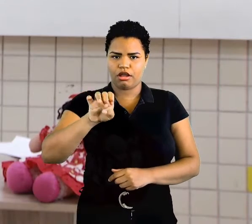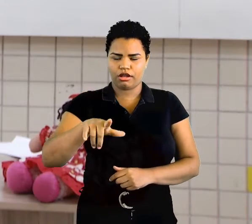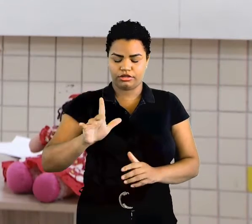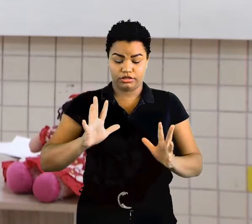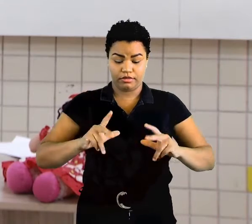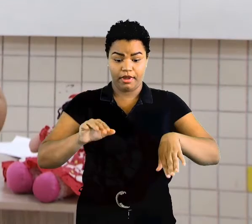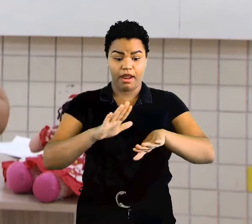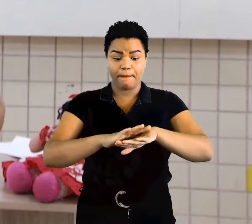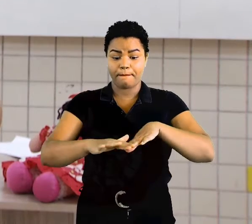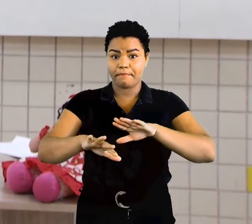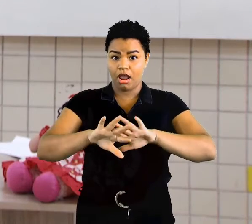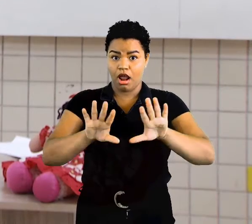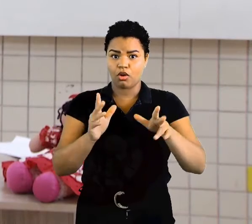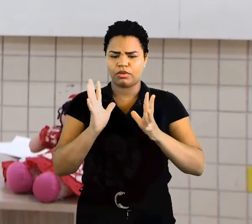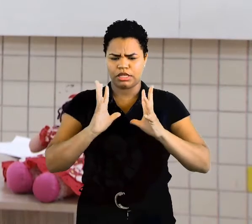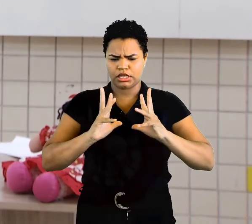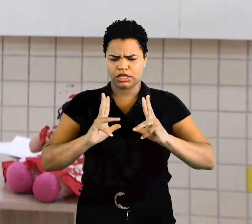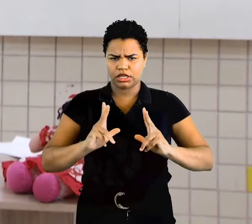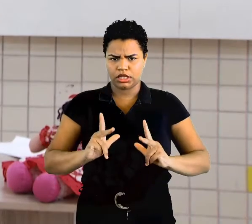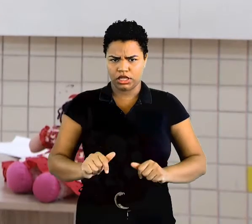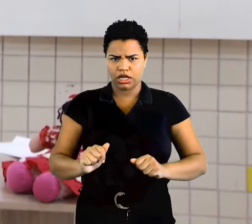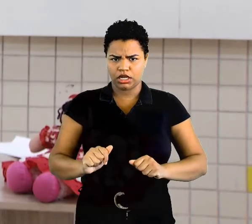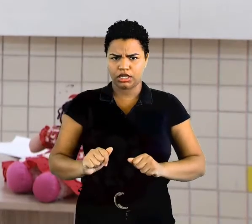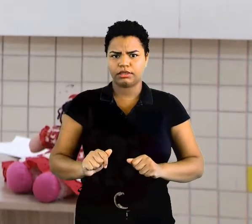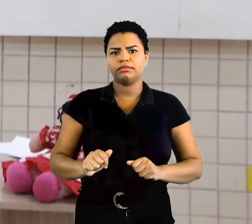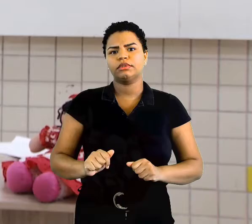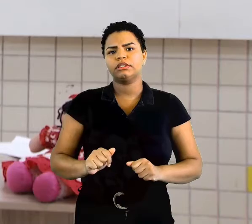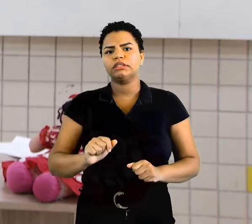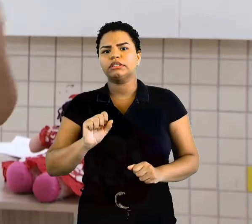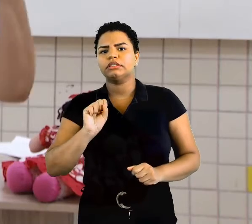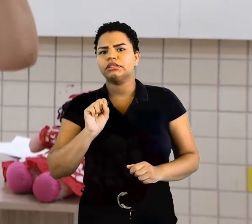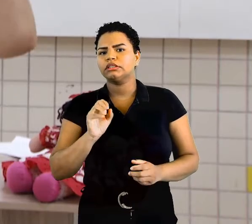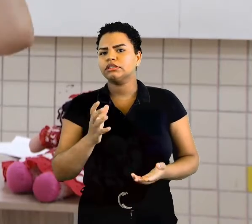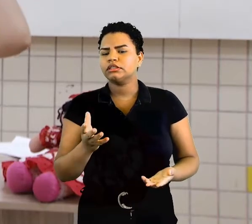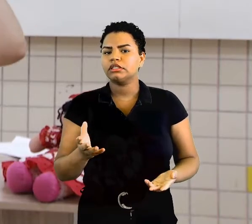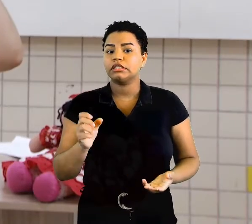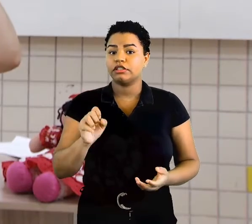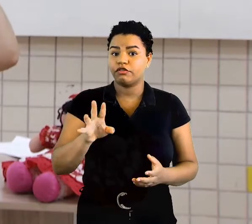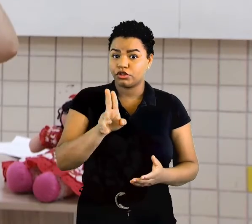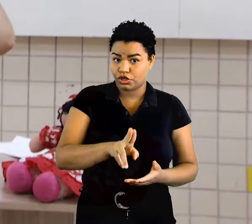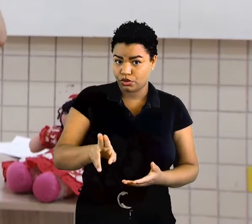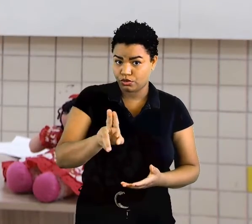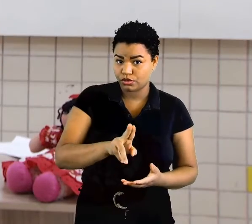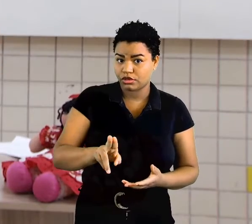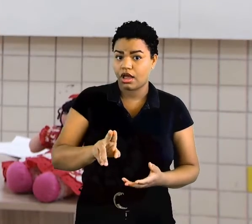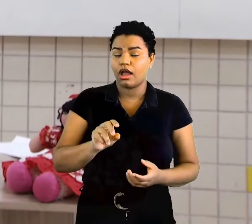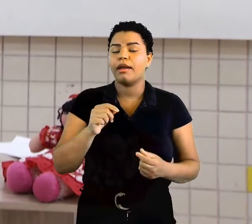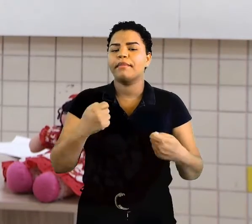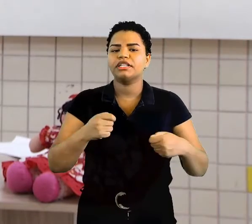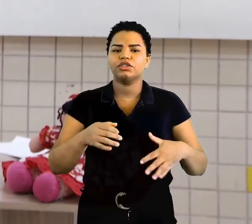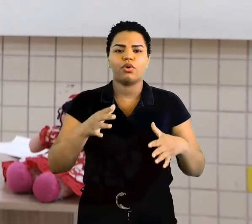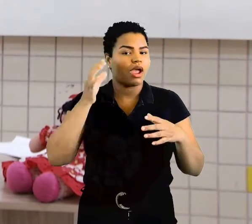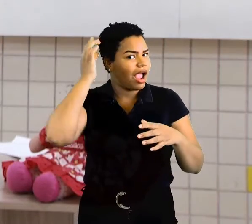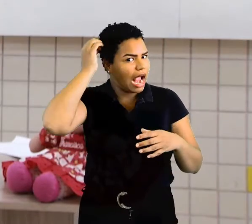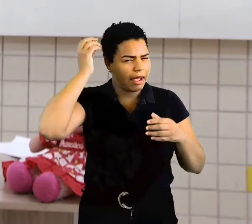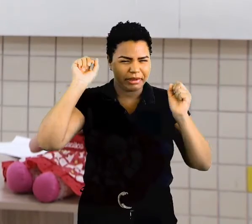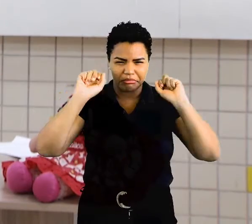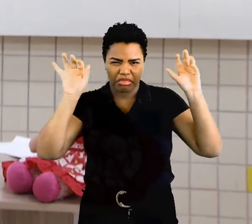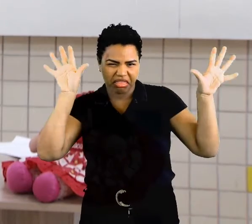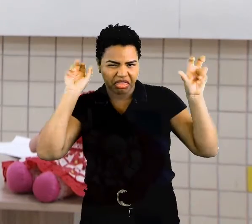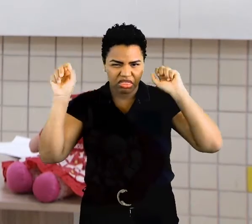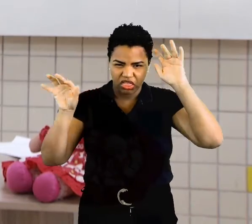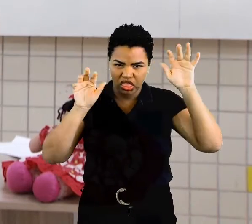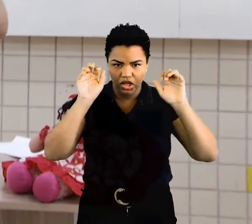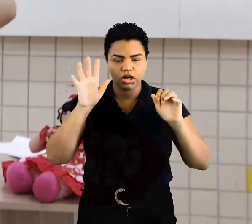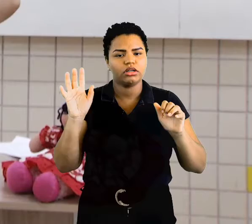limpinho. De preferência, se você quiser e tiver em tua casa, usar uma luva. O teu cabelo não pode estar assanhadinho para fazer o produto do